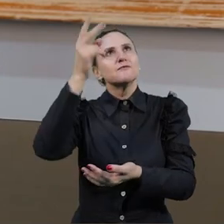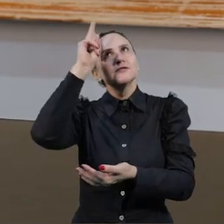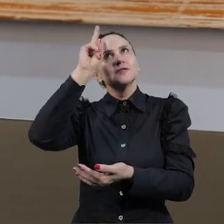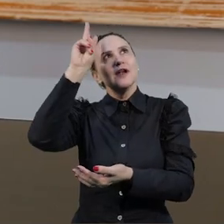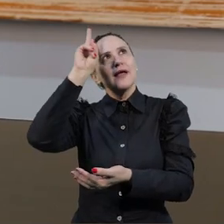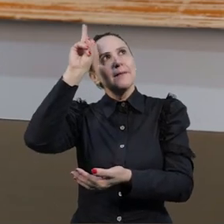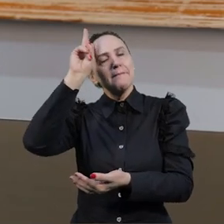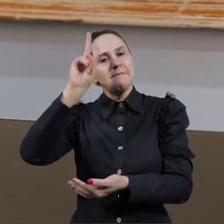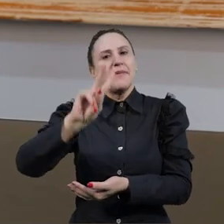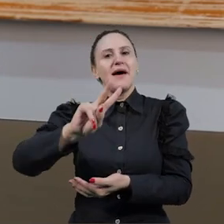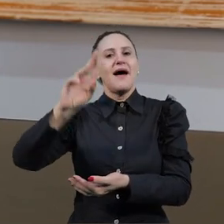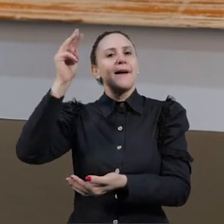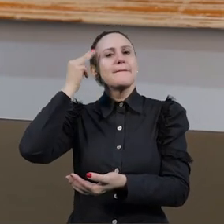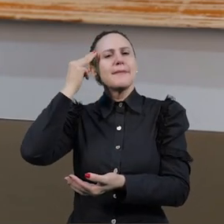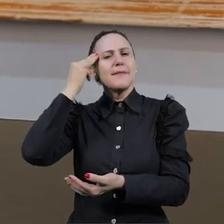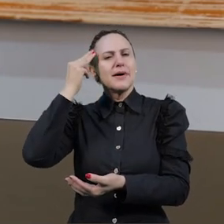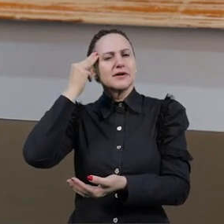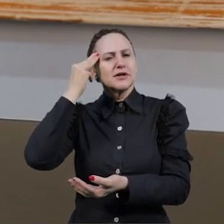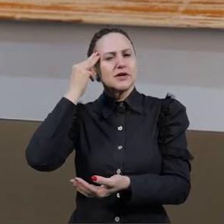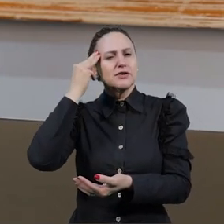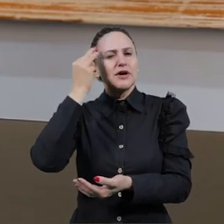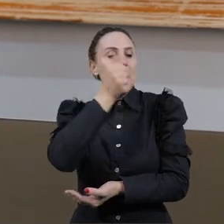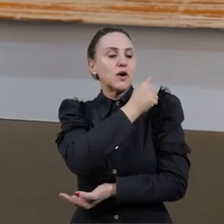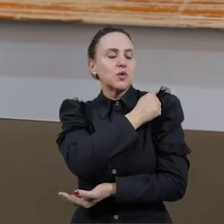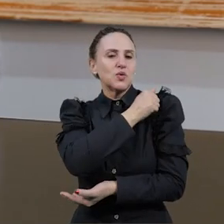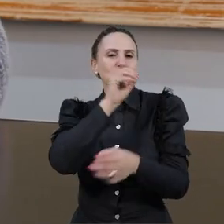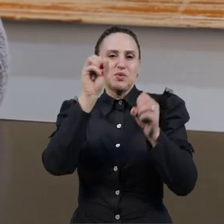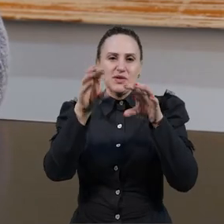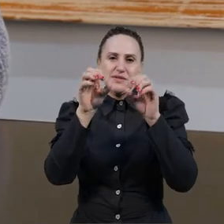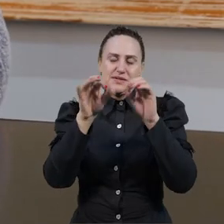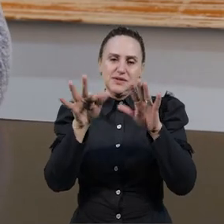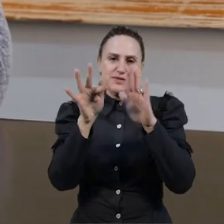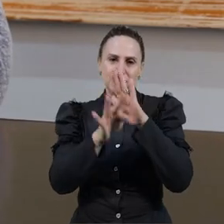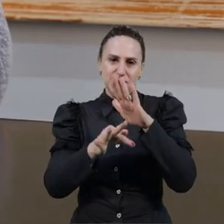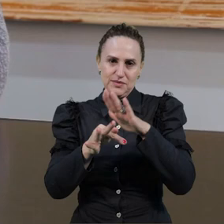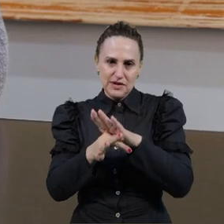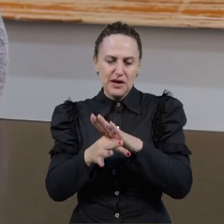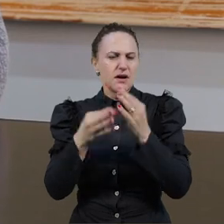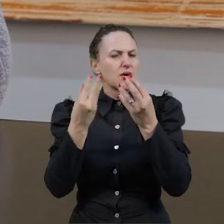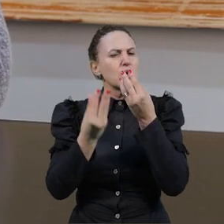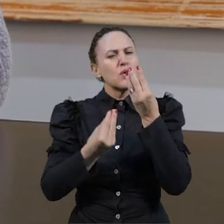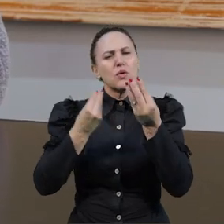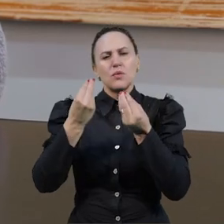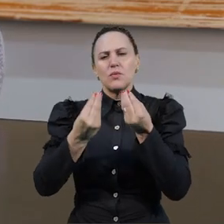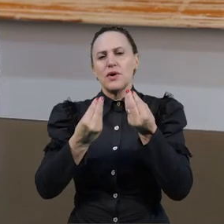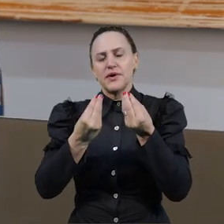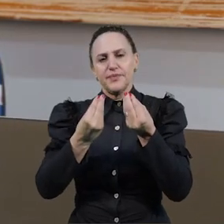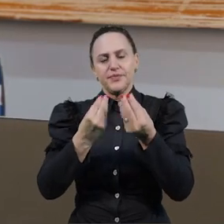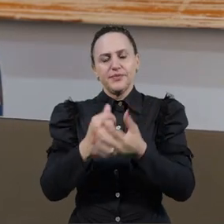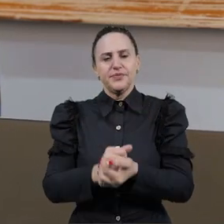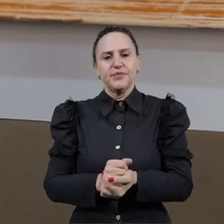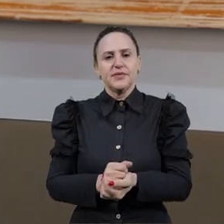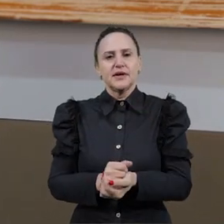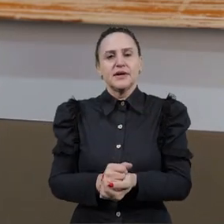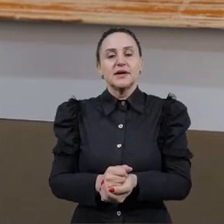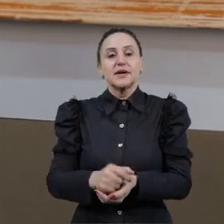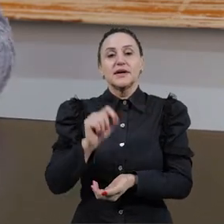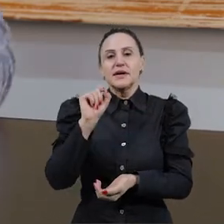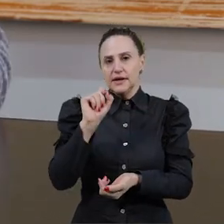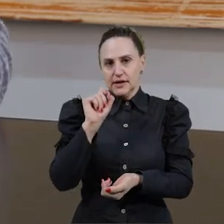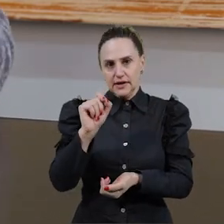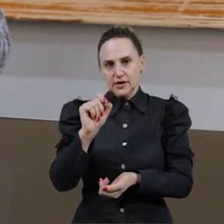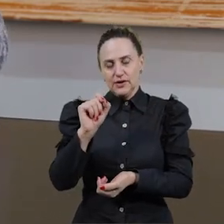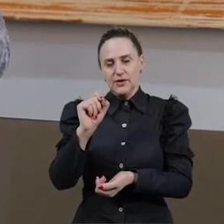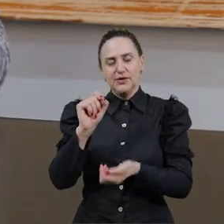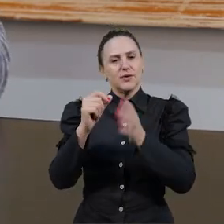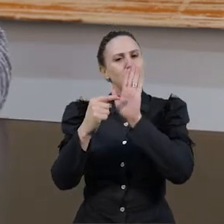memória enquanto aluno do ensino fundamental. Como eram suas aulas de história e geografia? Então, isso propõe a